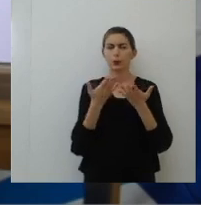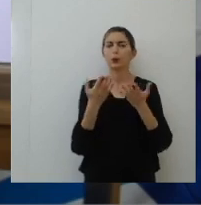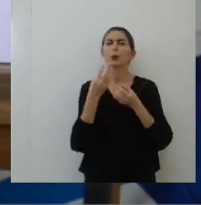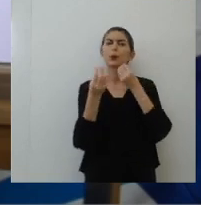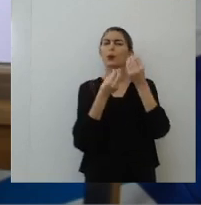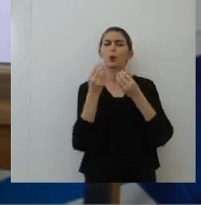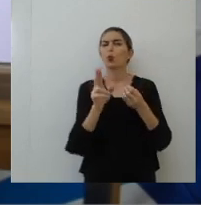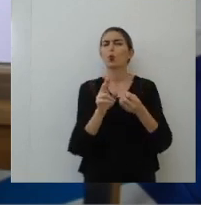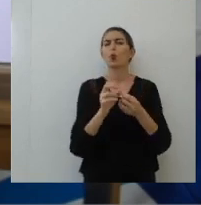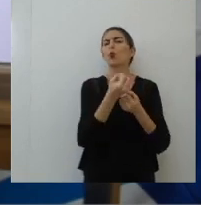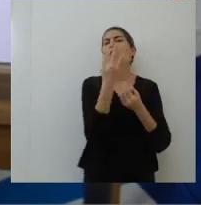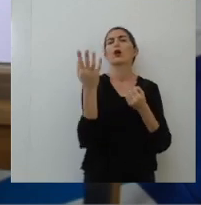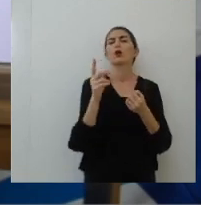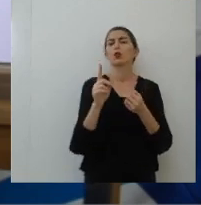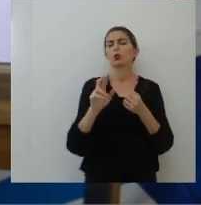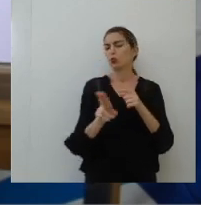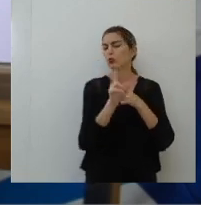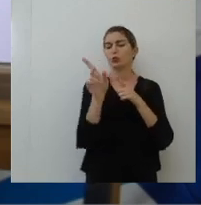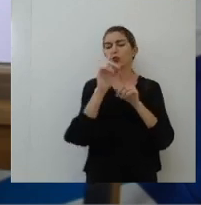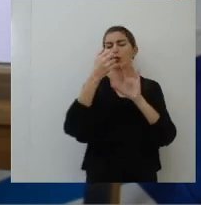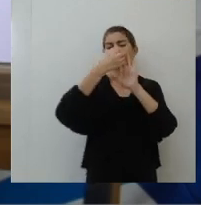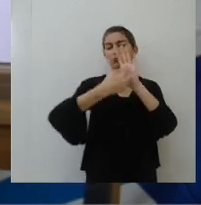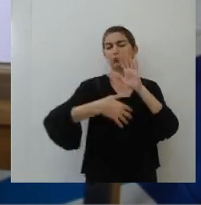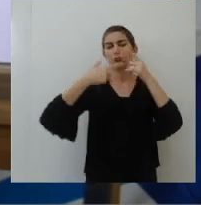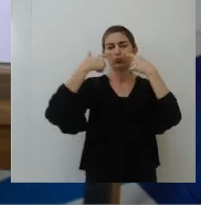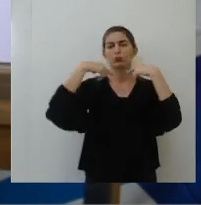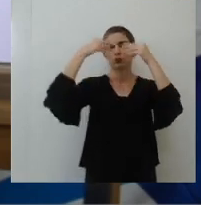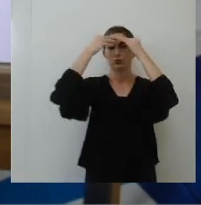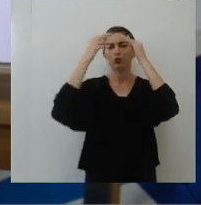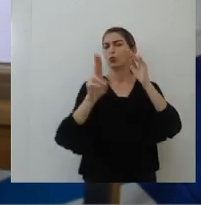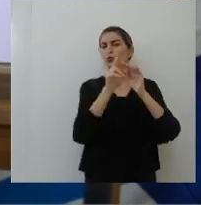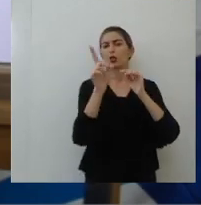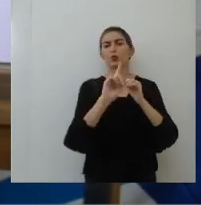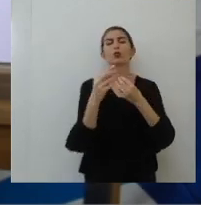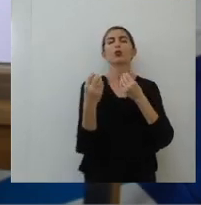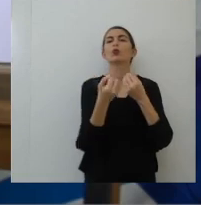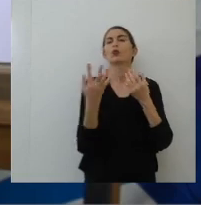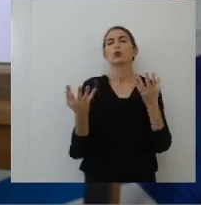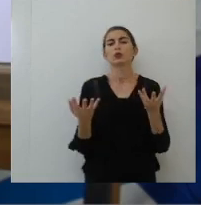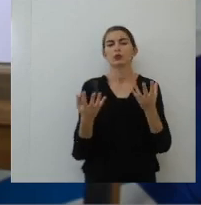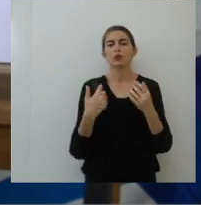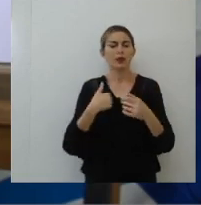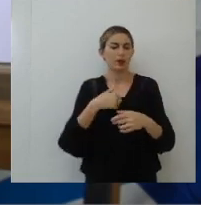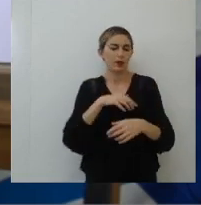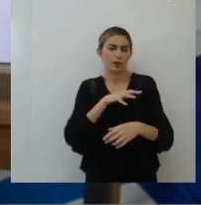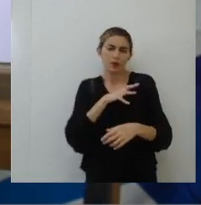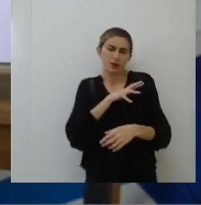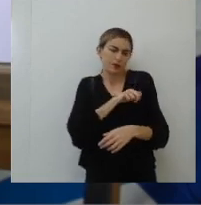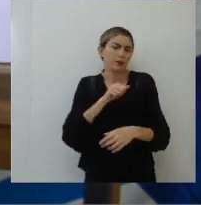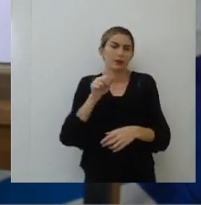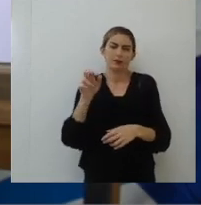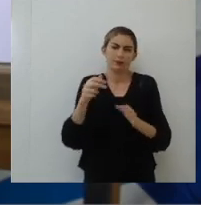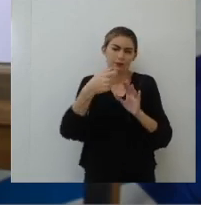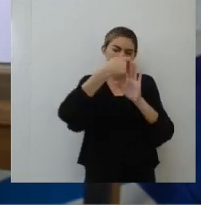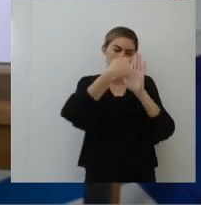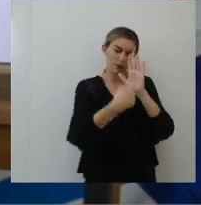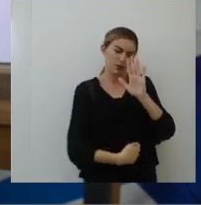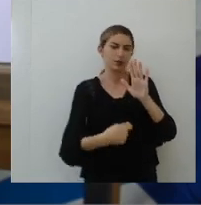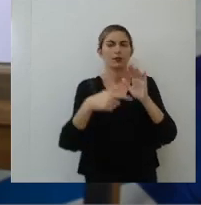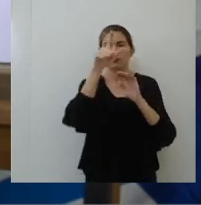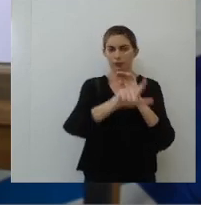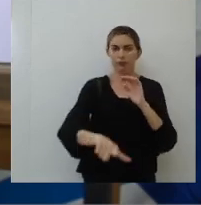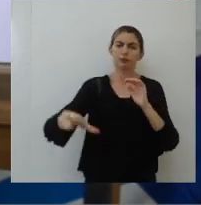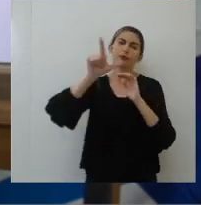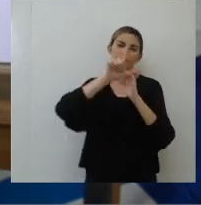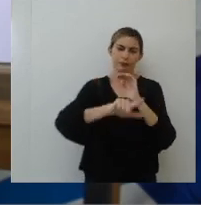quando não usar? Olha só, eu sou apaixonado também, não só por literatura, como por redação, quem é meu aluno, meus alunos